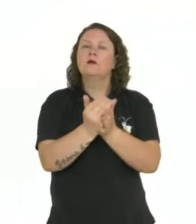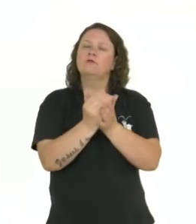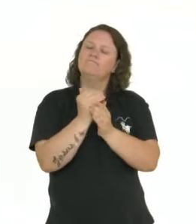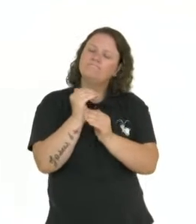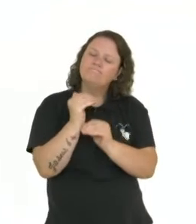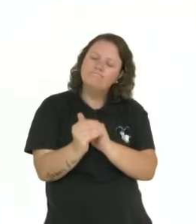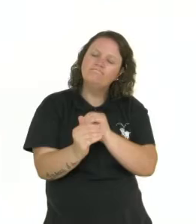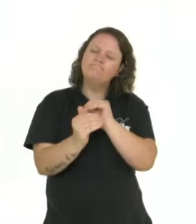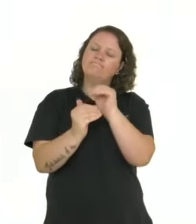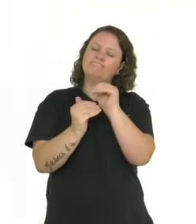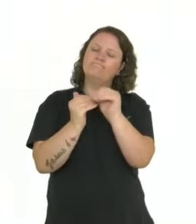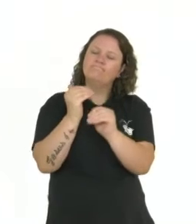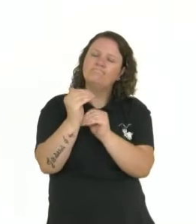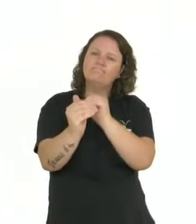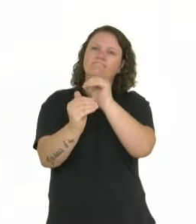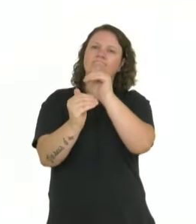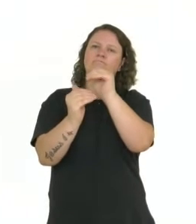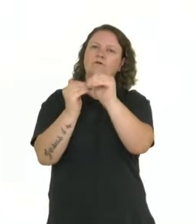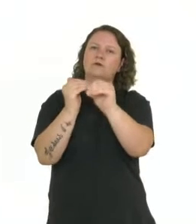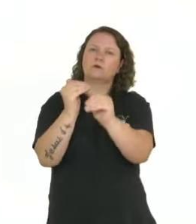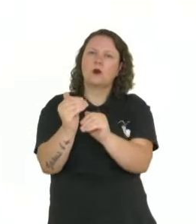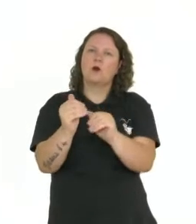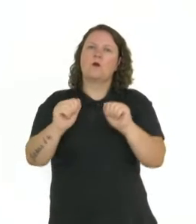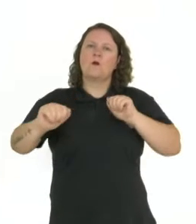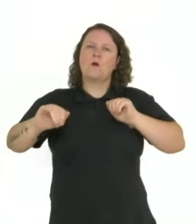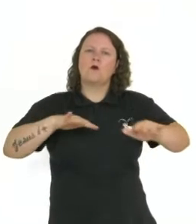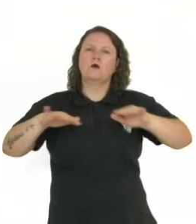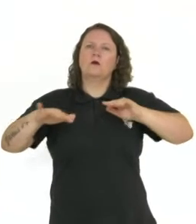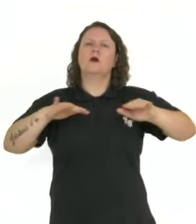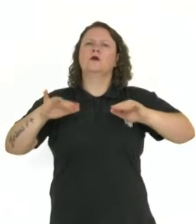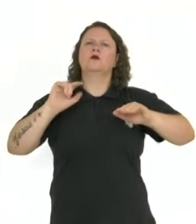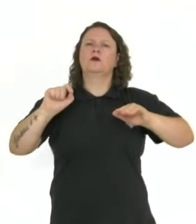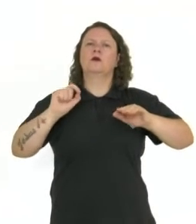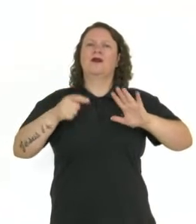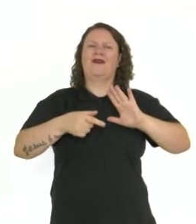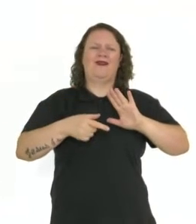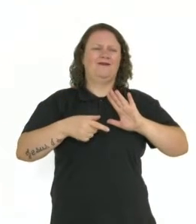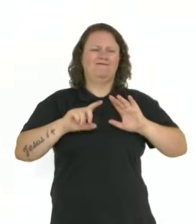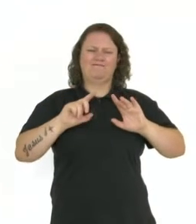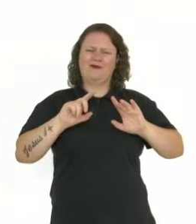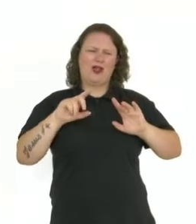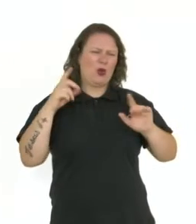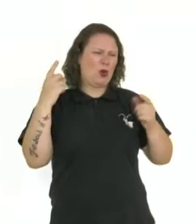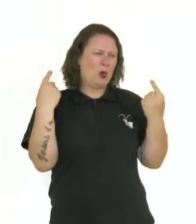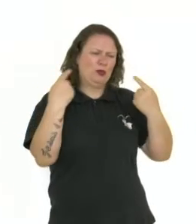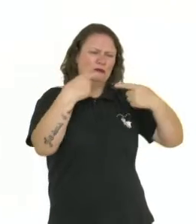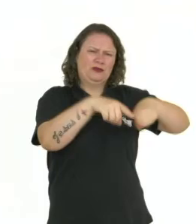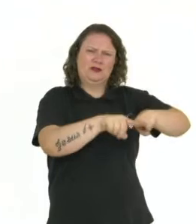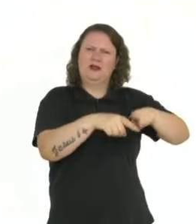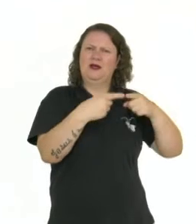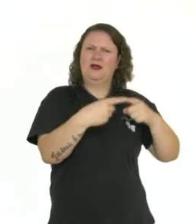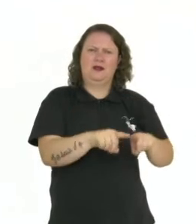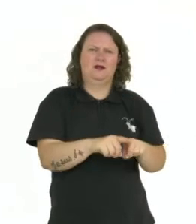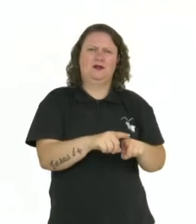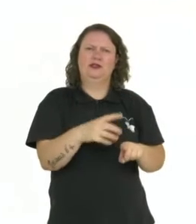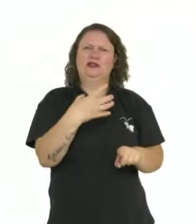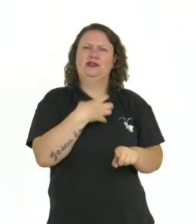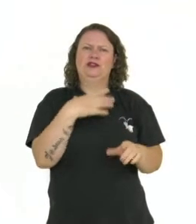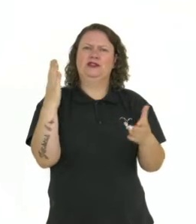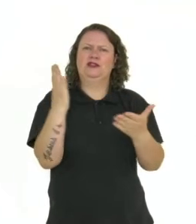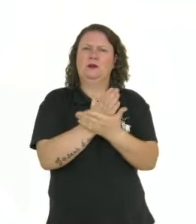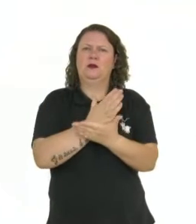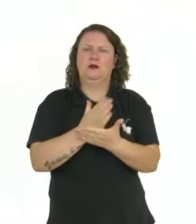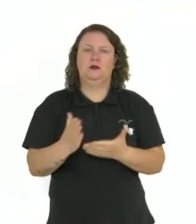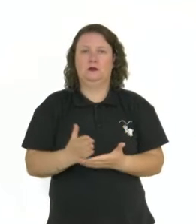né, de um movimento de anti-apartheid. Vamos ver aqui, olha só. Após muitos anos, né, da população